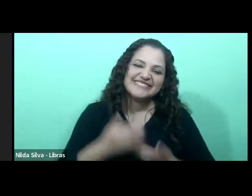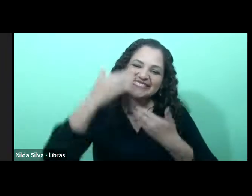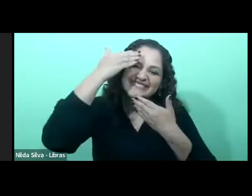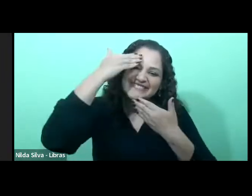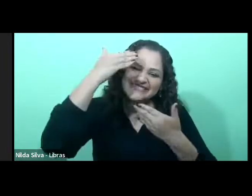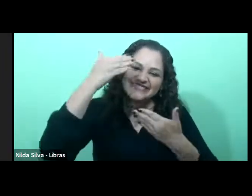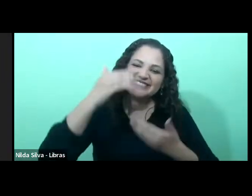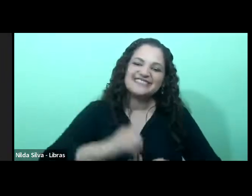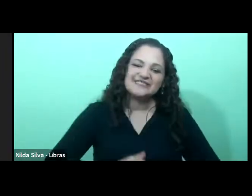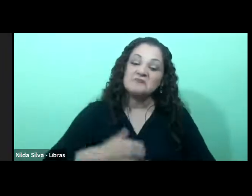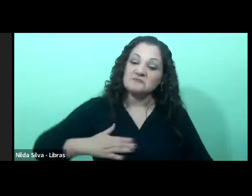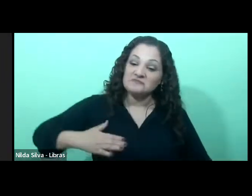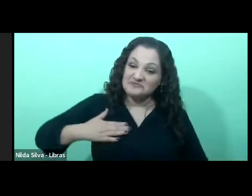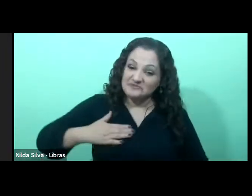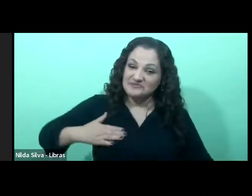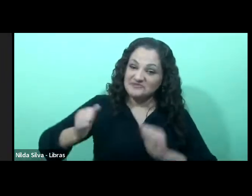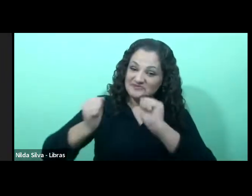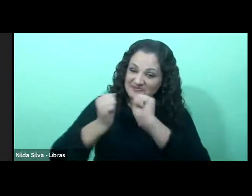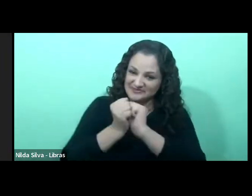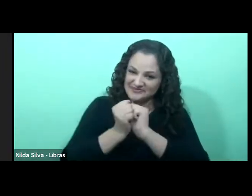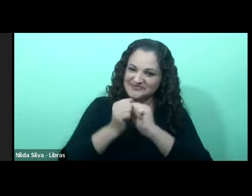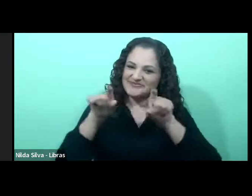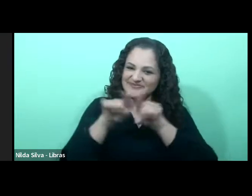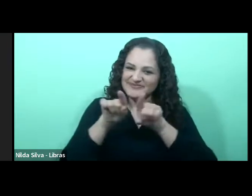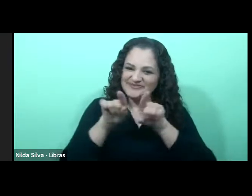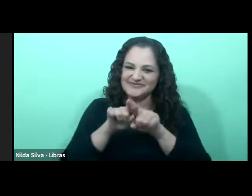Obrigada, Gerson. Prazer tê-lo aqui com a gente também.